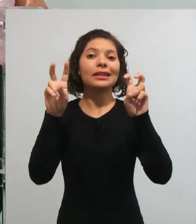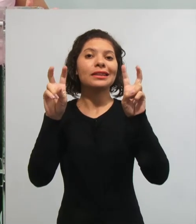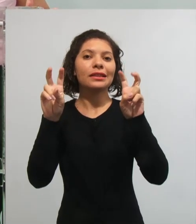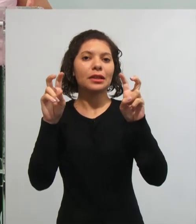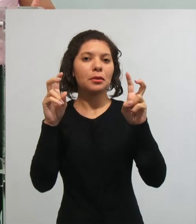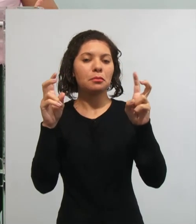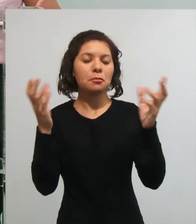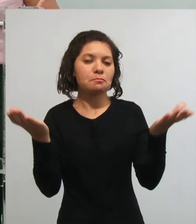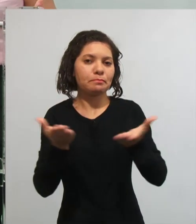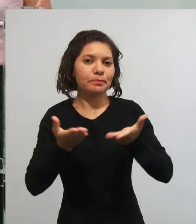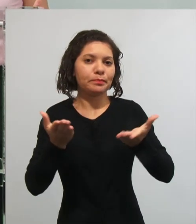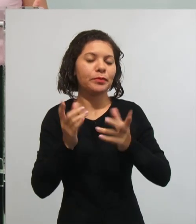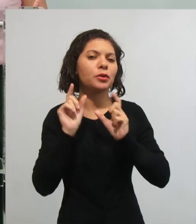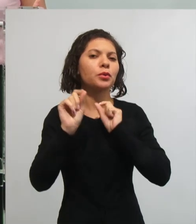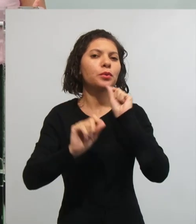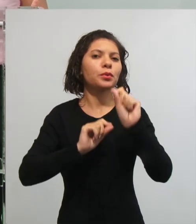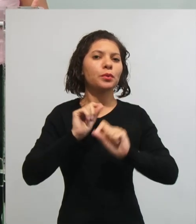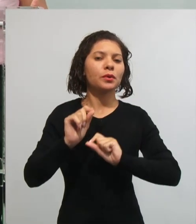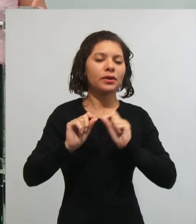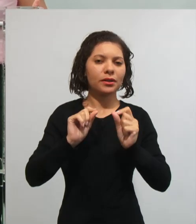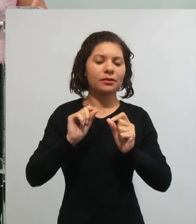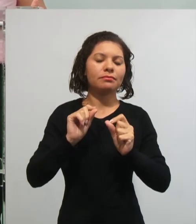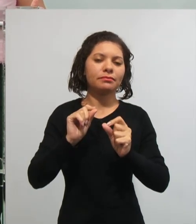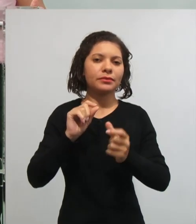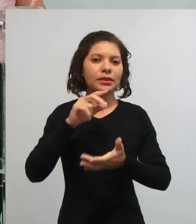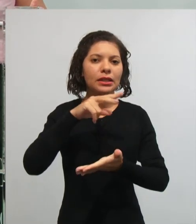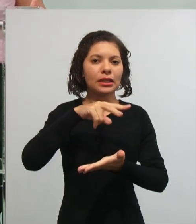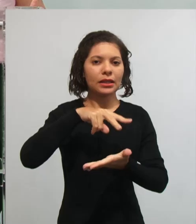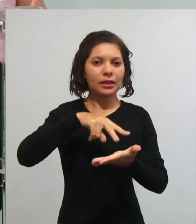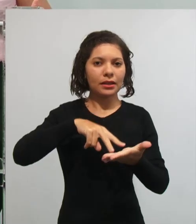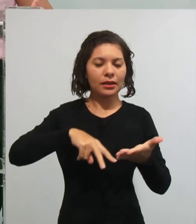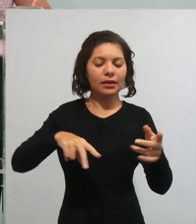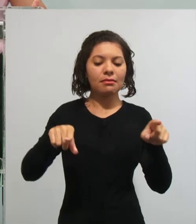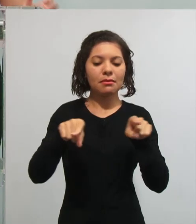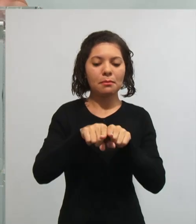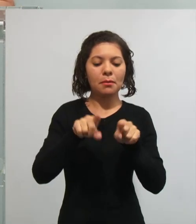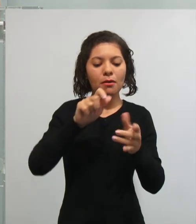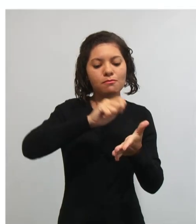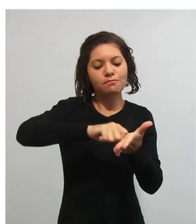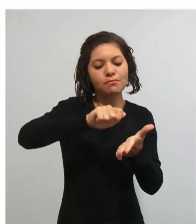de hoje, que é o ato de ler e escrever como práticas sociais.